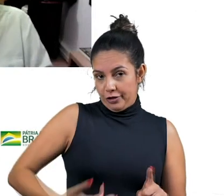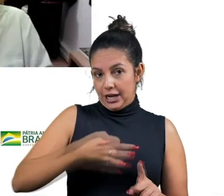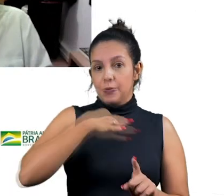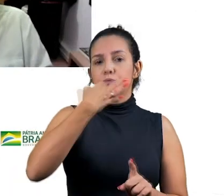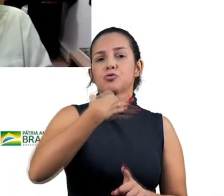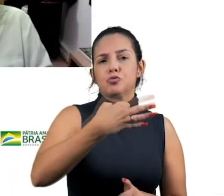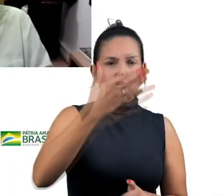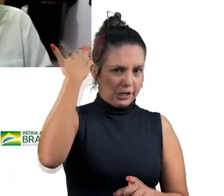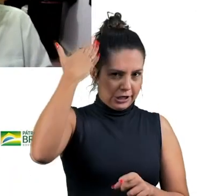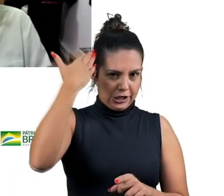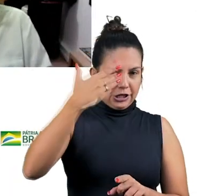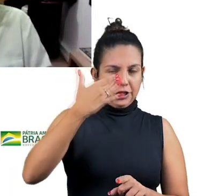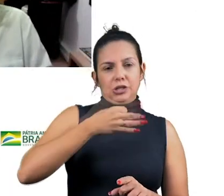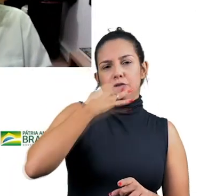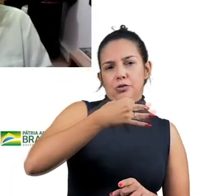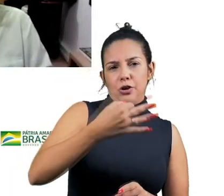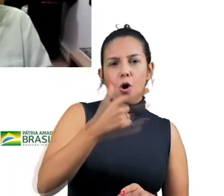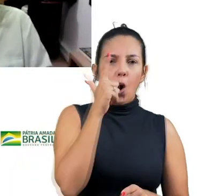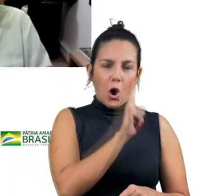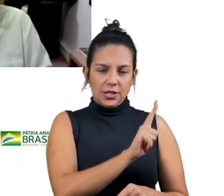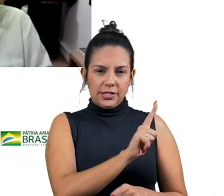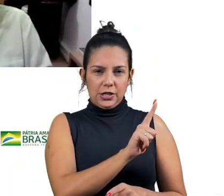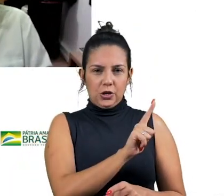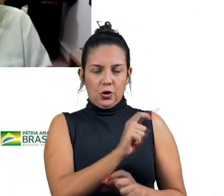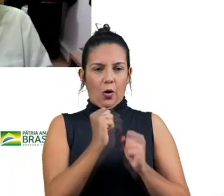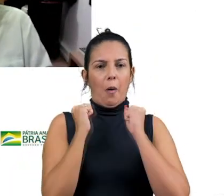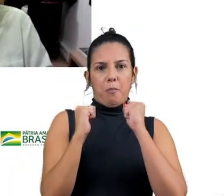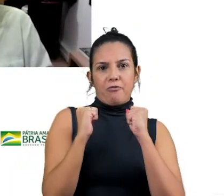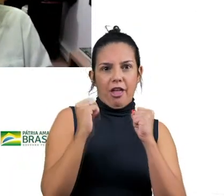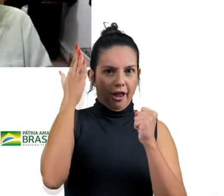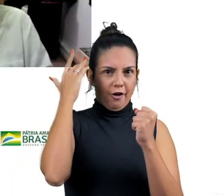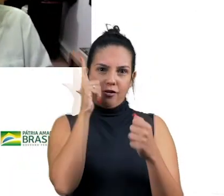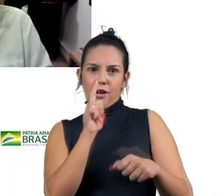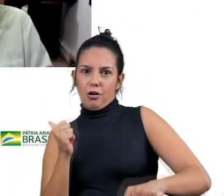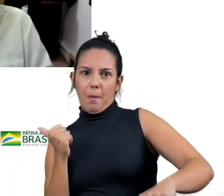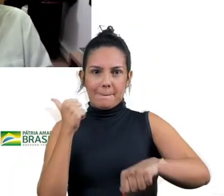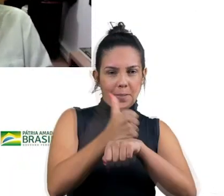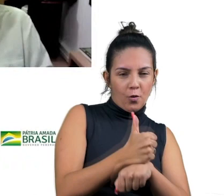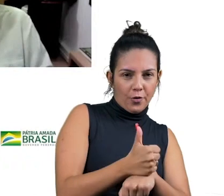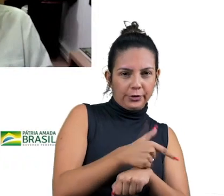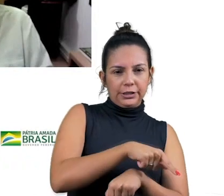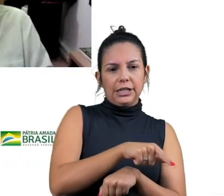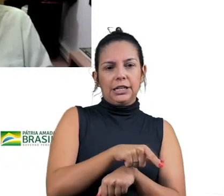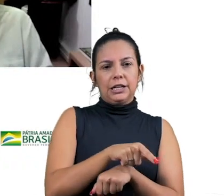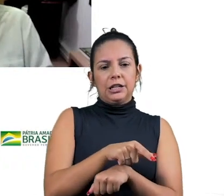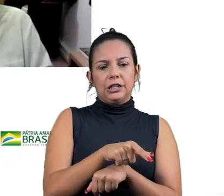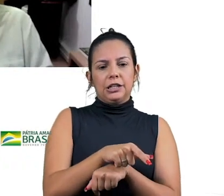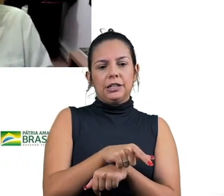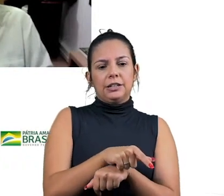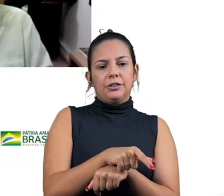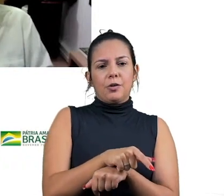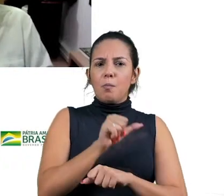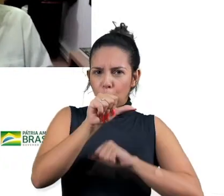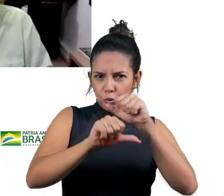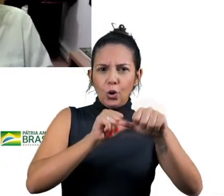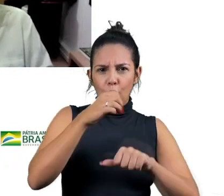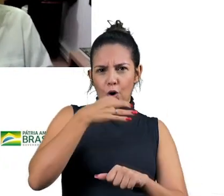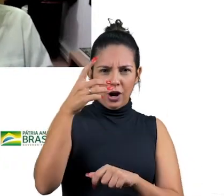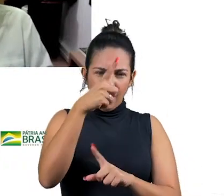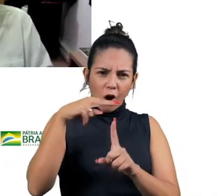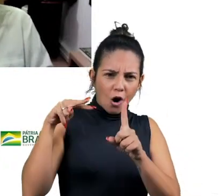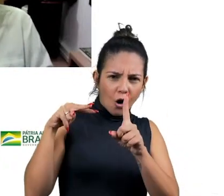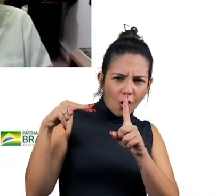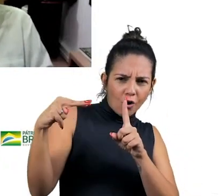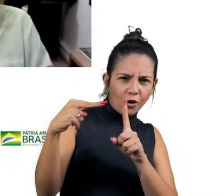forma, convincentes. Esse aqui é o ponto. Essa natureza mudou ou essa natureza vai prosseguir?